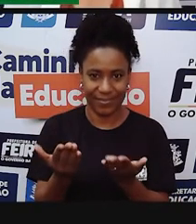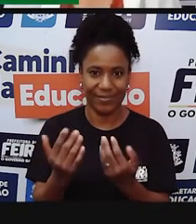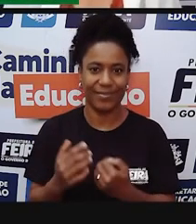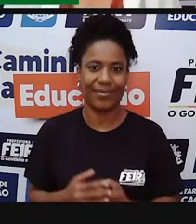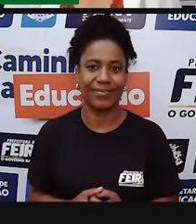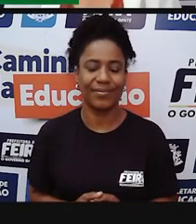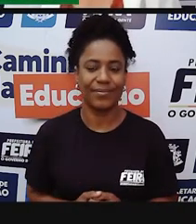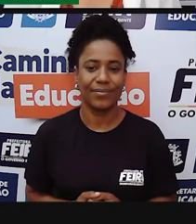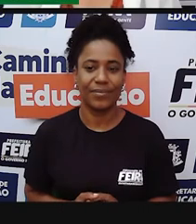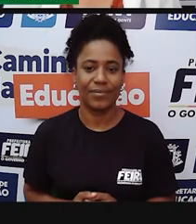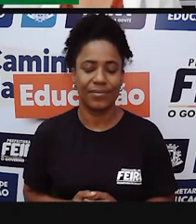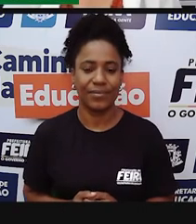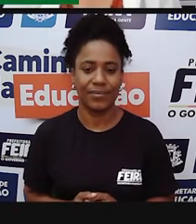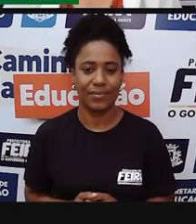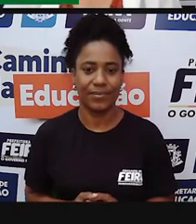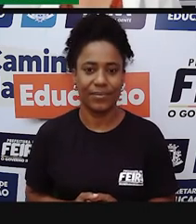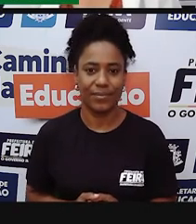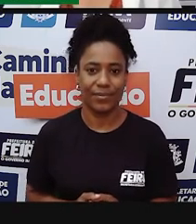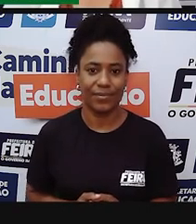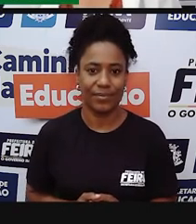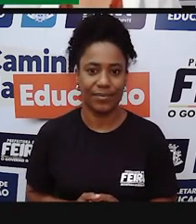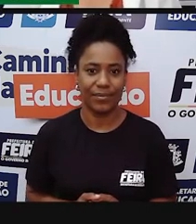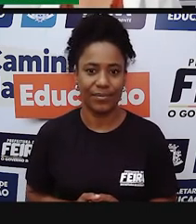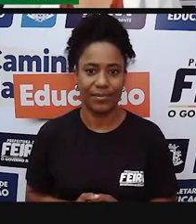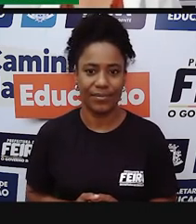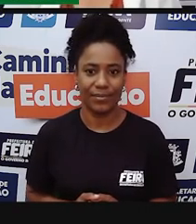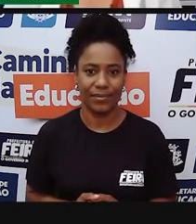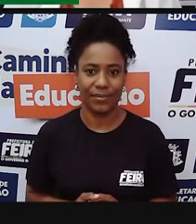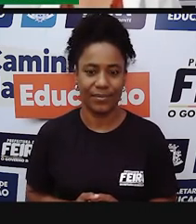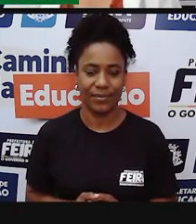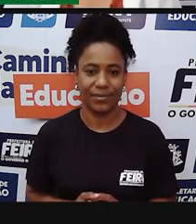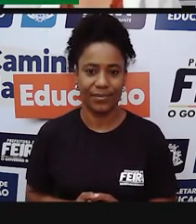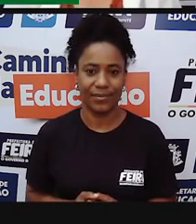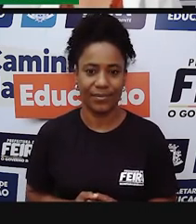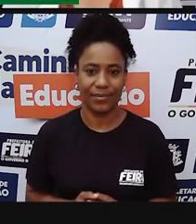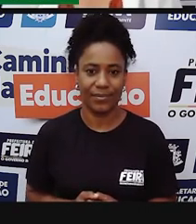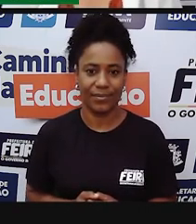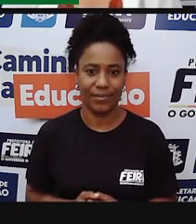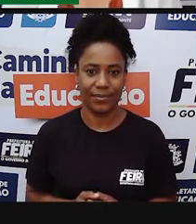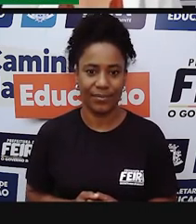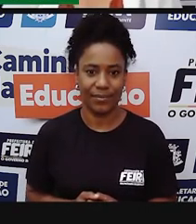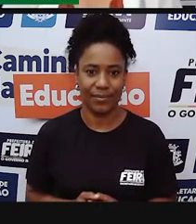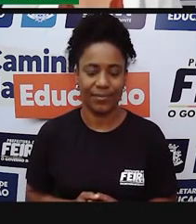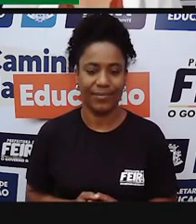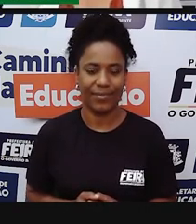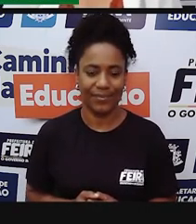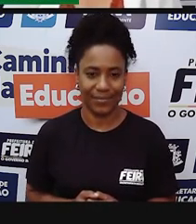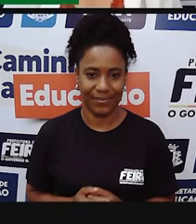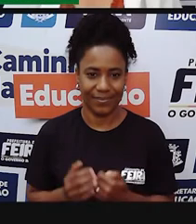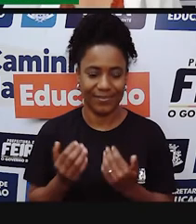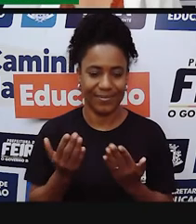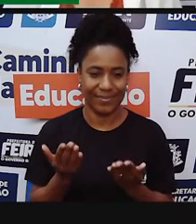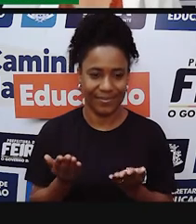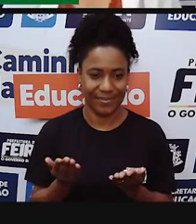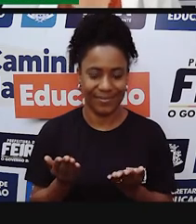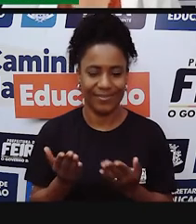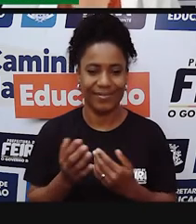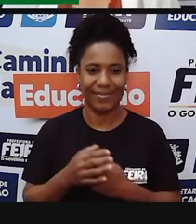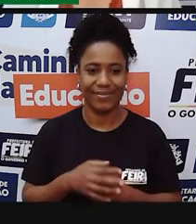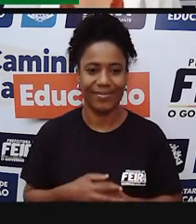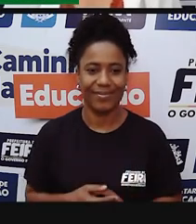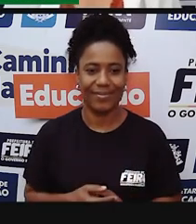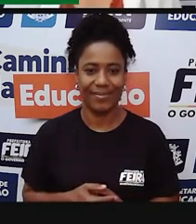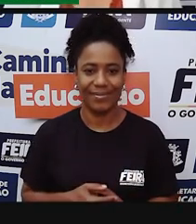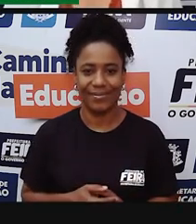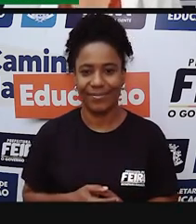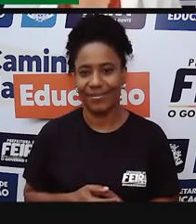finally To You lyrics and I'm worst parents o ismai force Father and